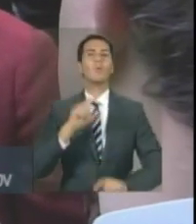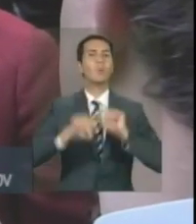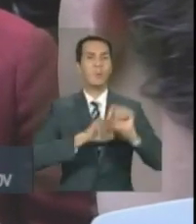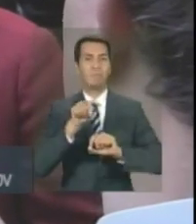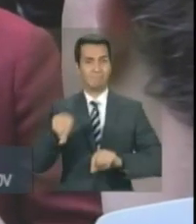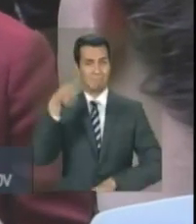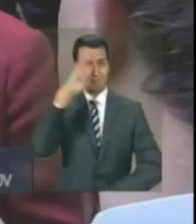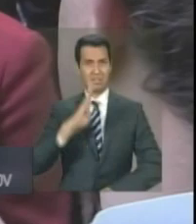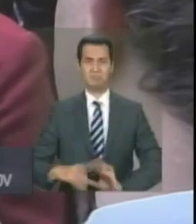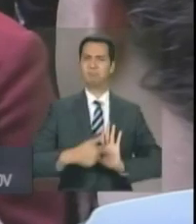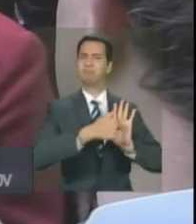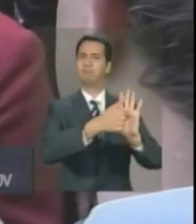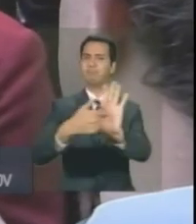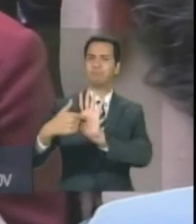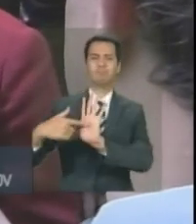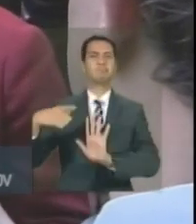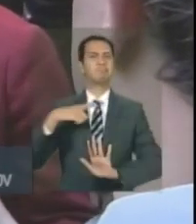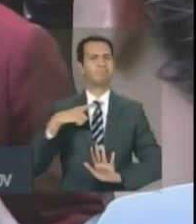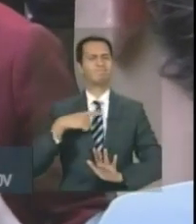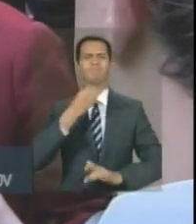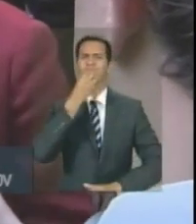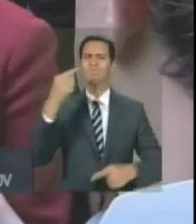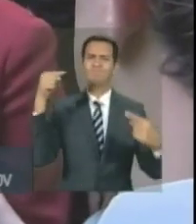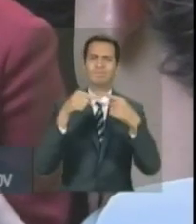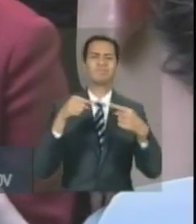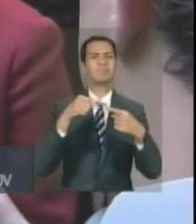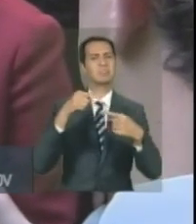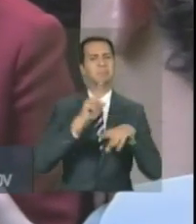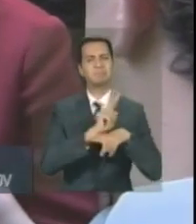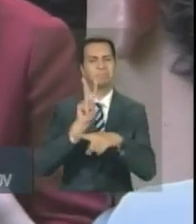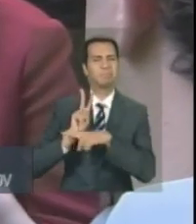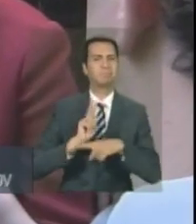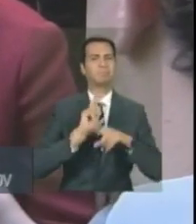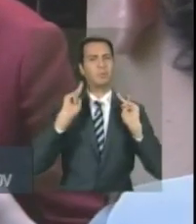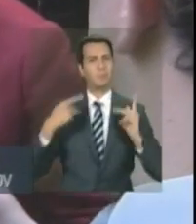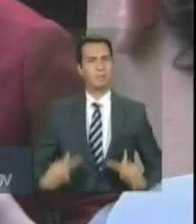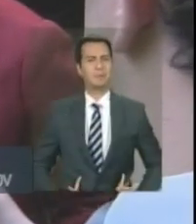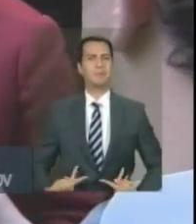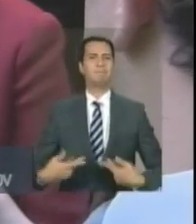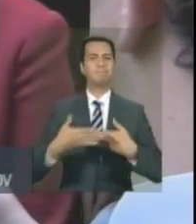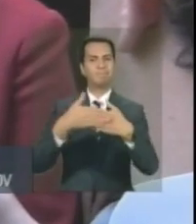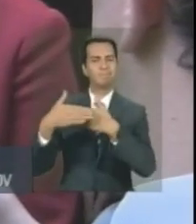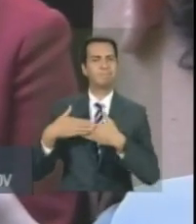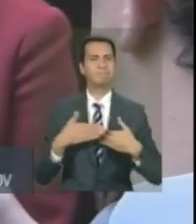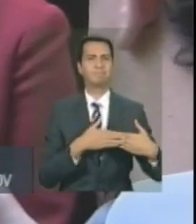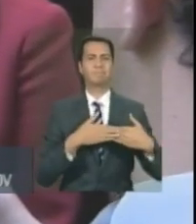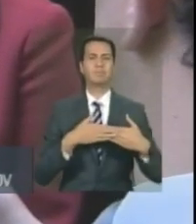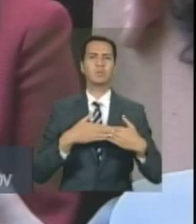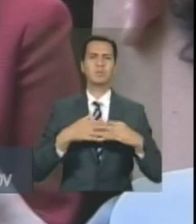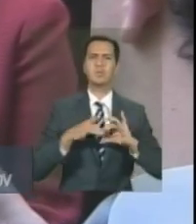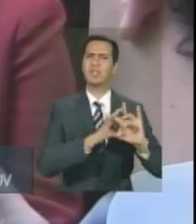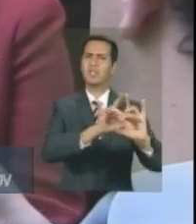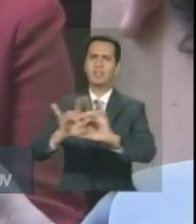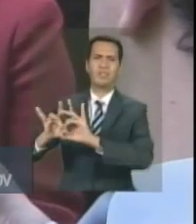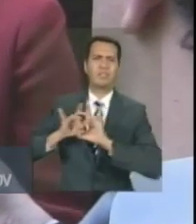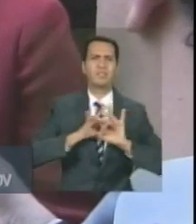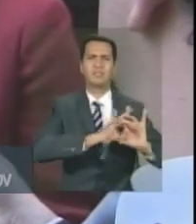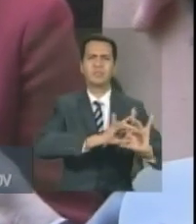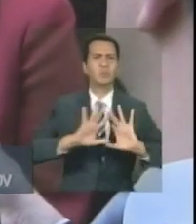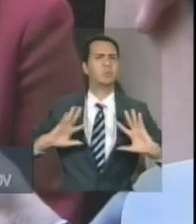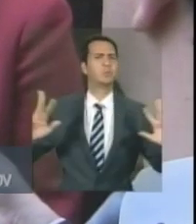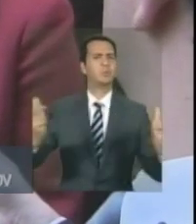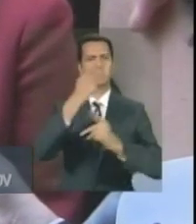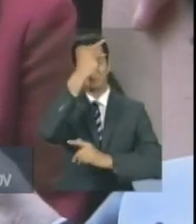de solidariedade humana e de integração, né, de todas as